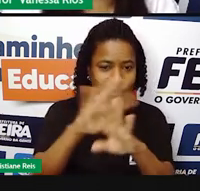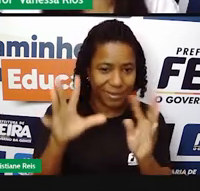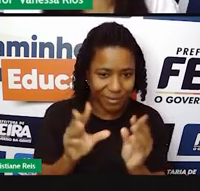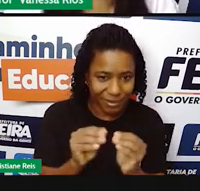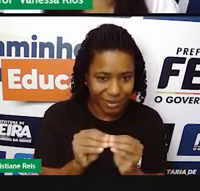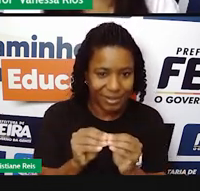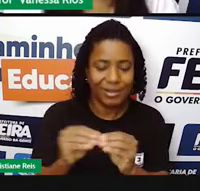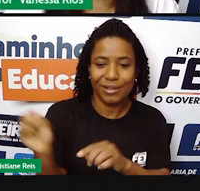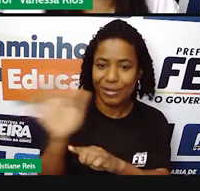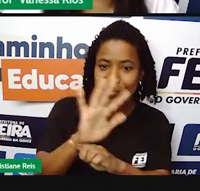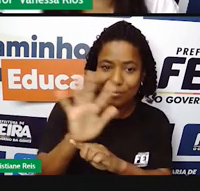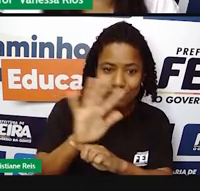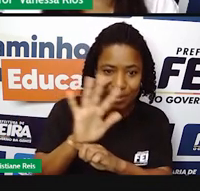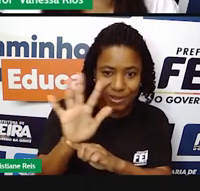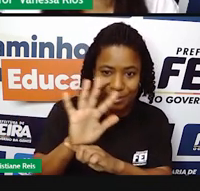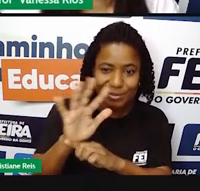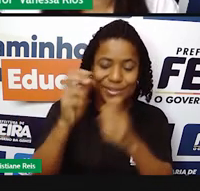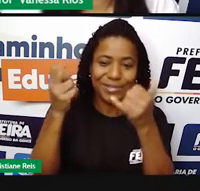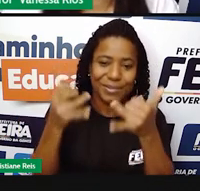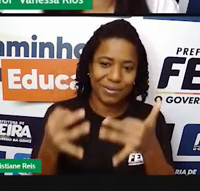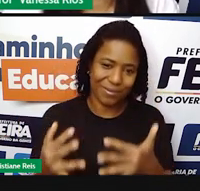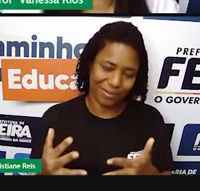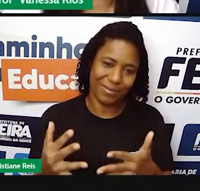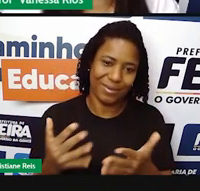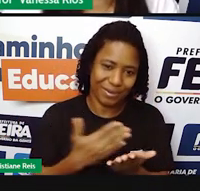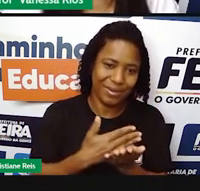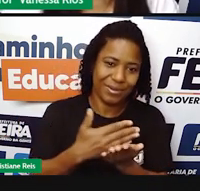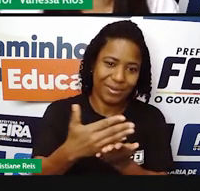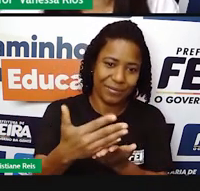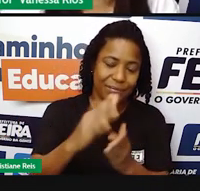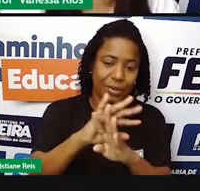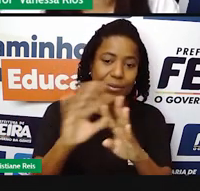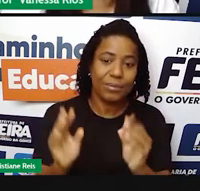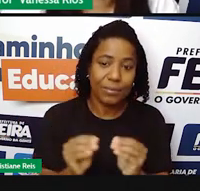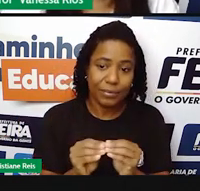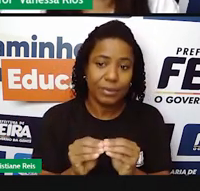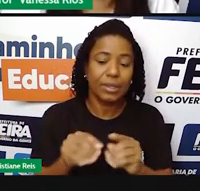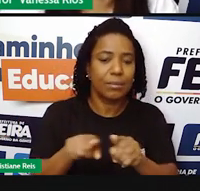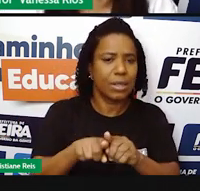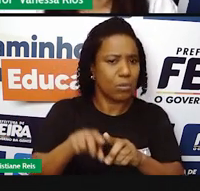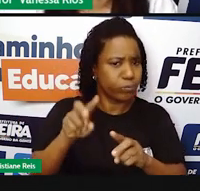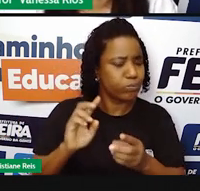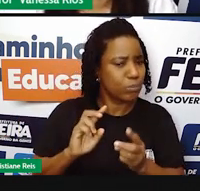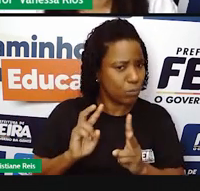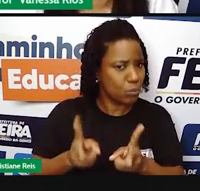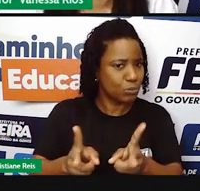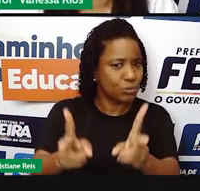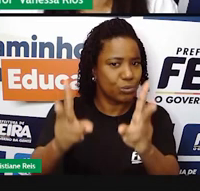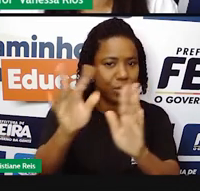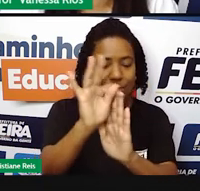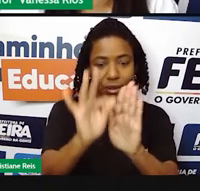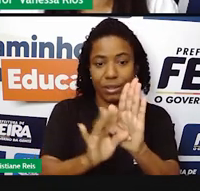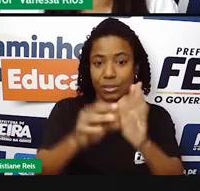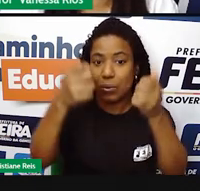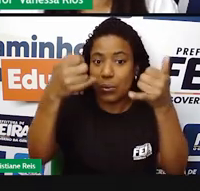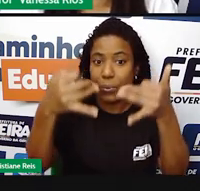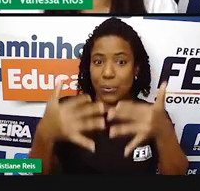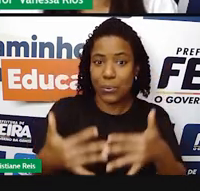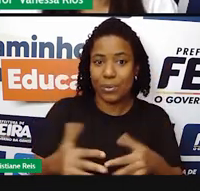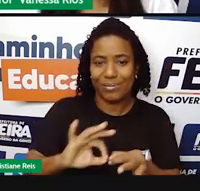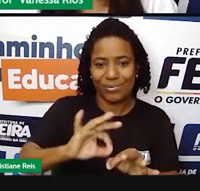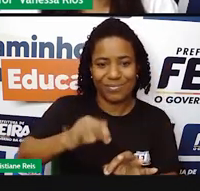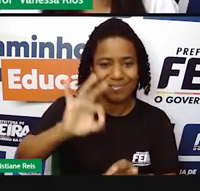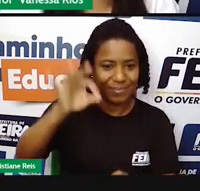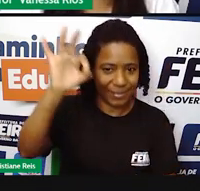informações iniciais aí do primeiro parágrafo, a gente tem também a continuação do texto. E observamos aí,